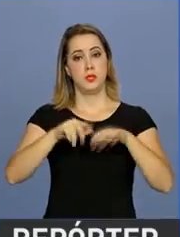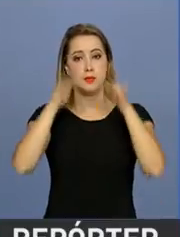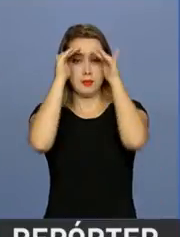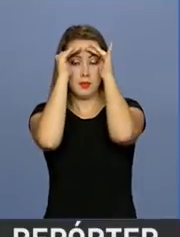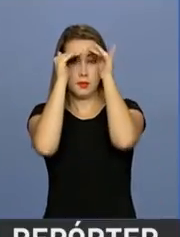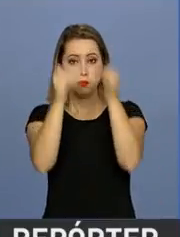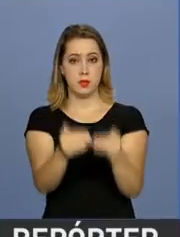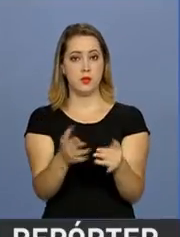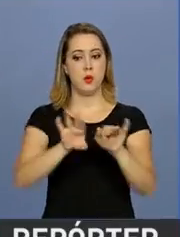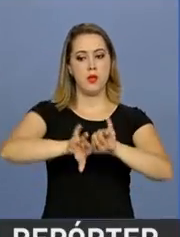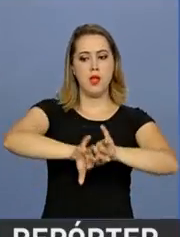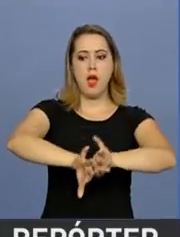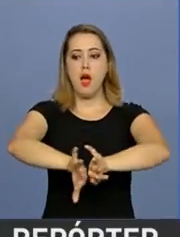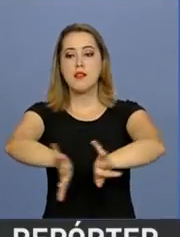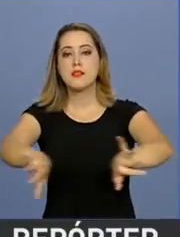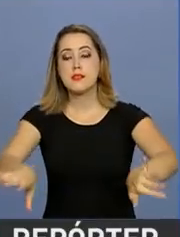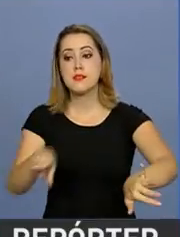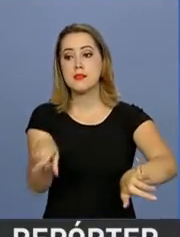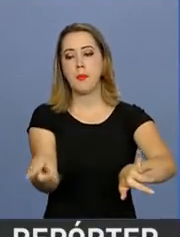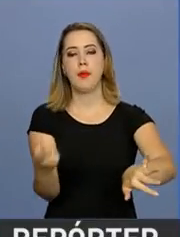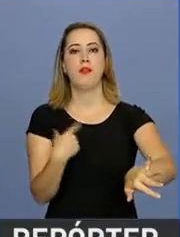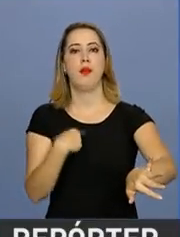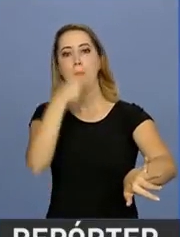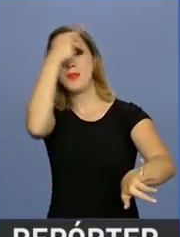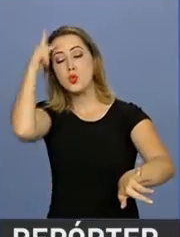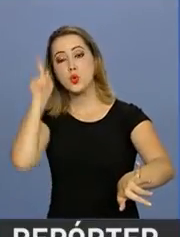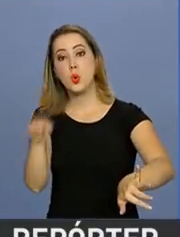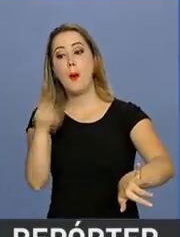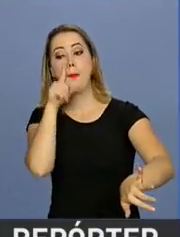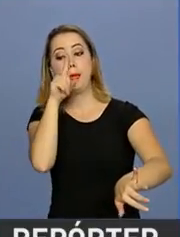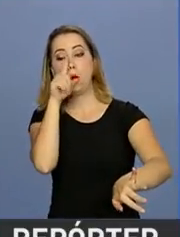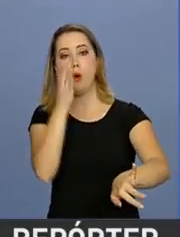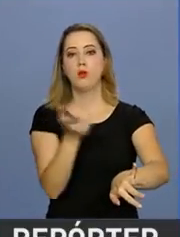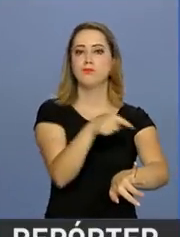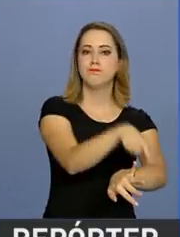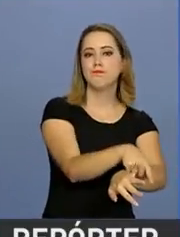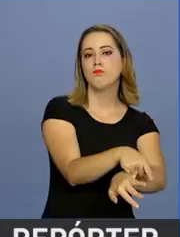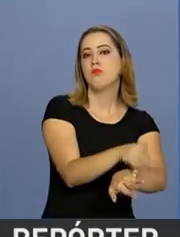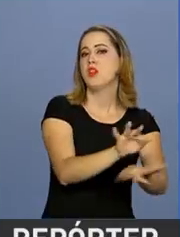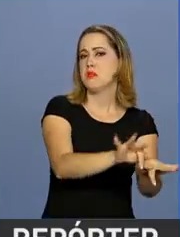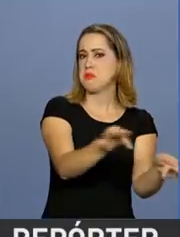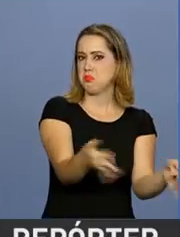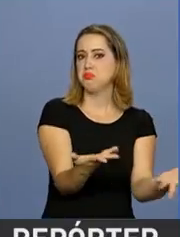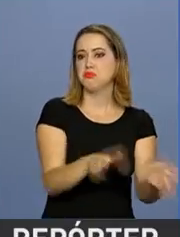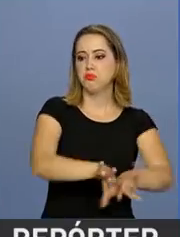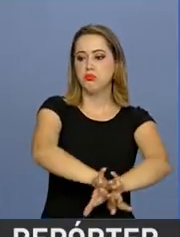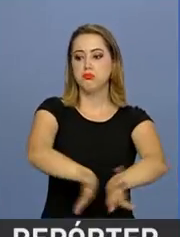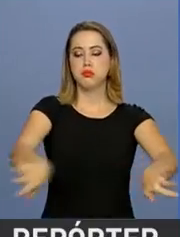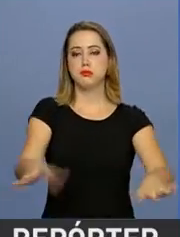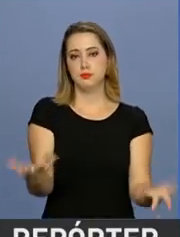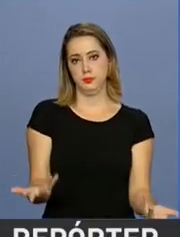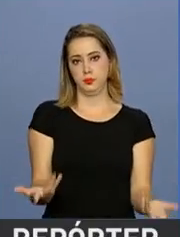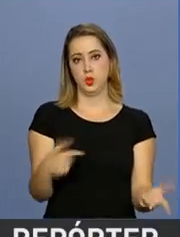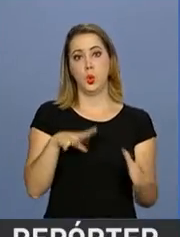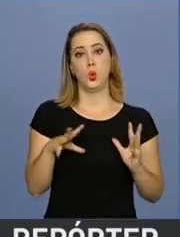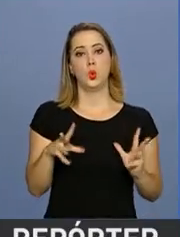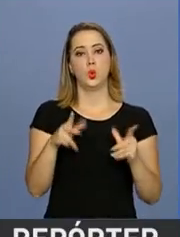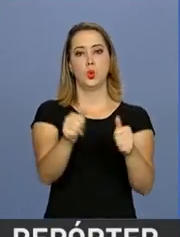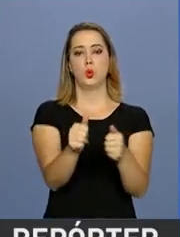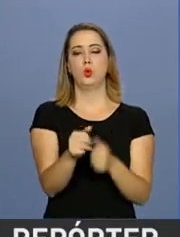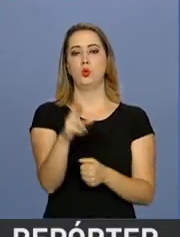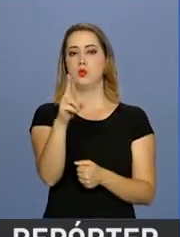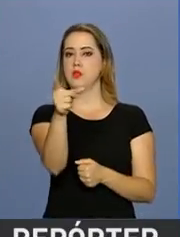novos a separação por periculosidade segundo todos terão a um x scanners nas